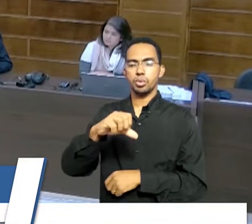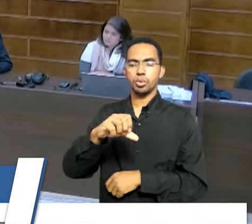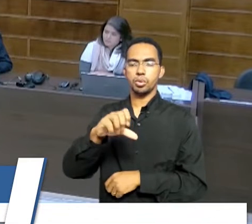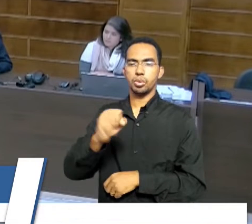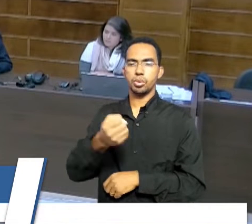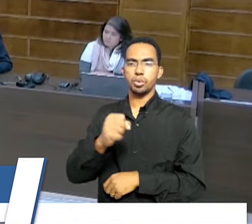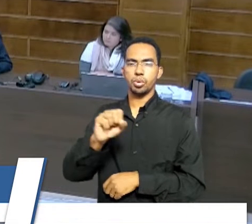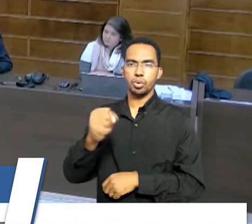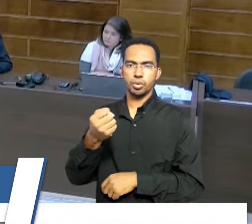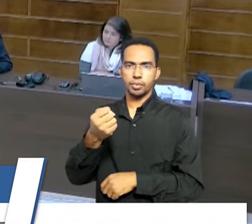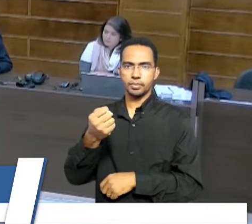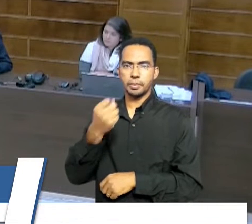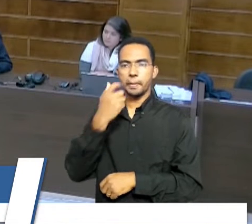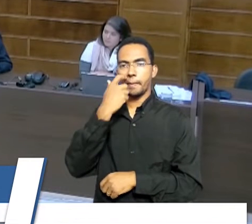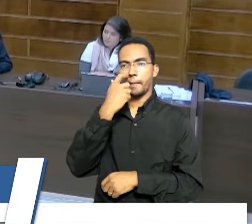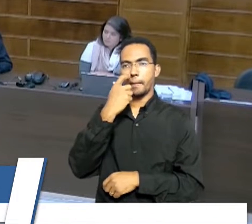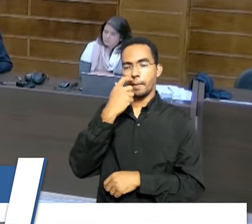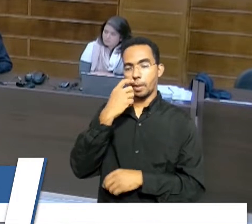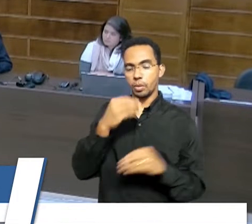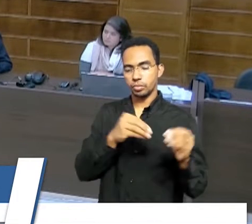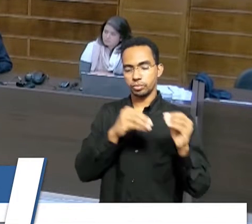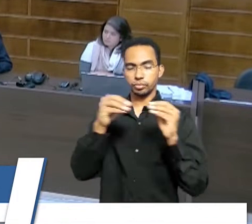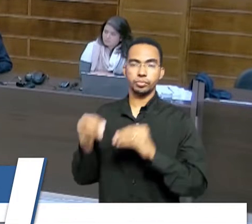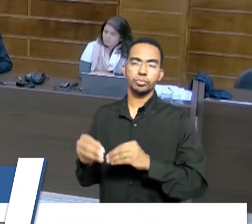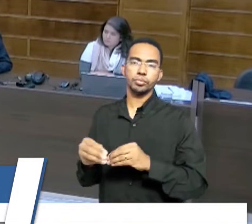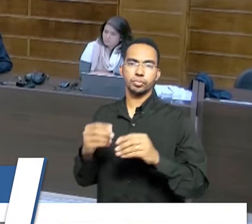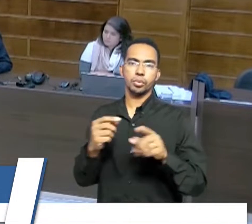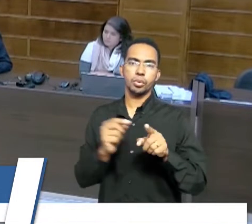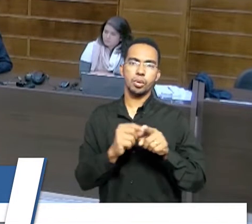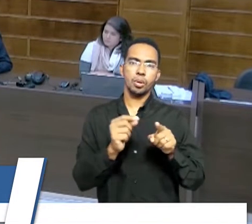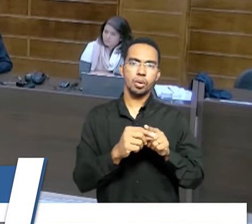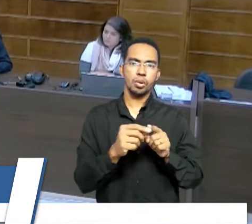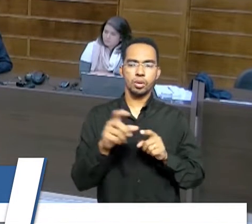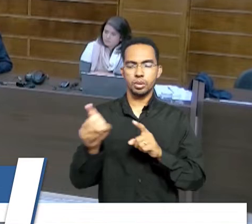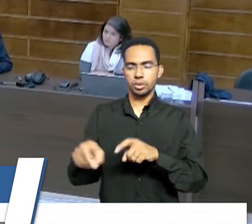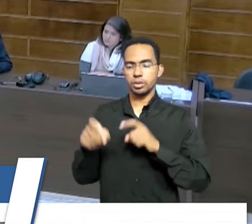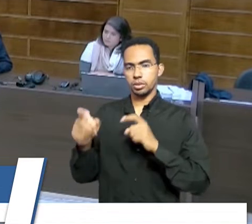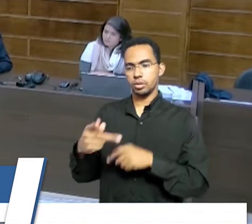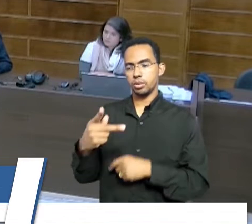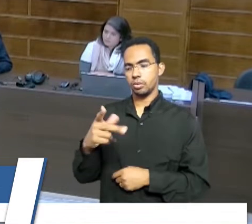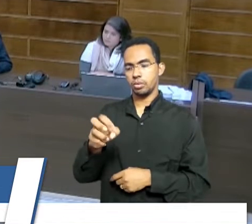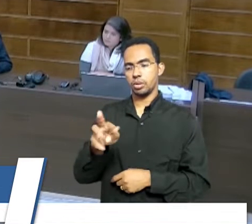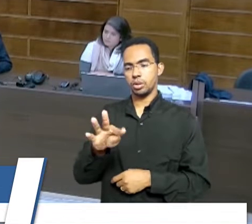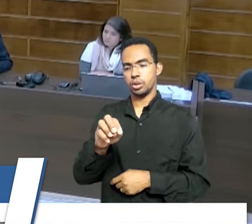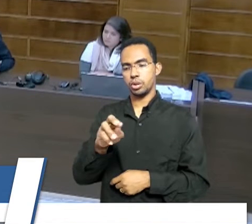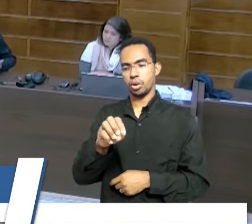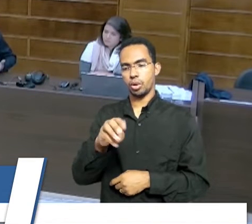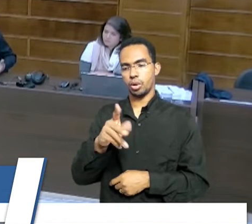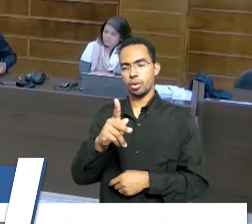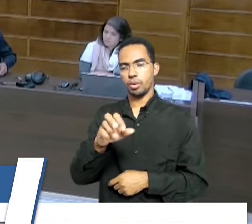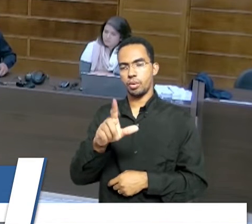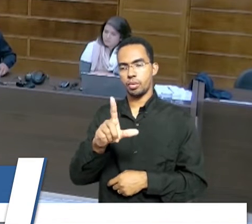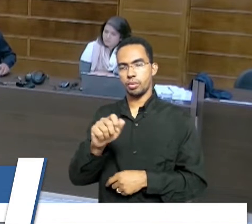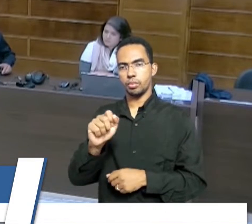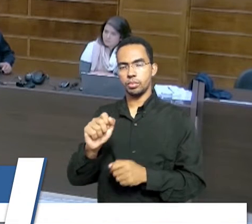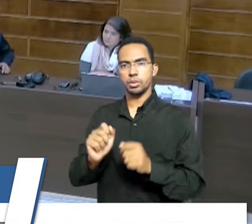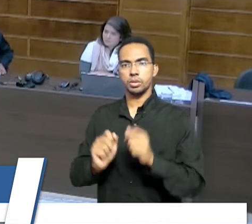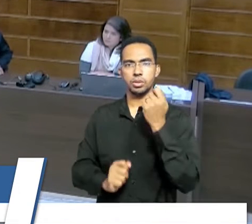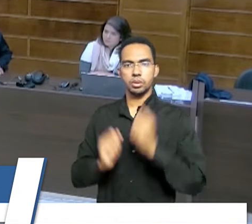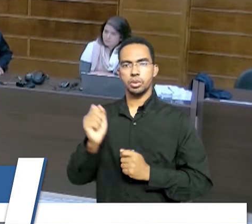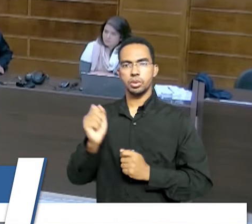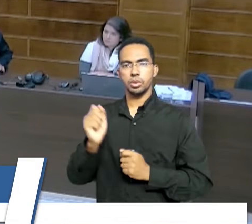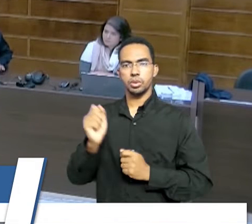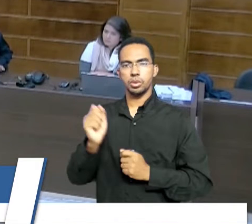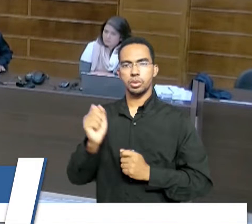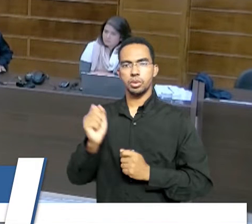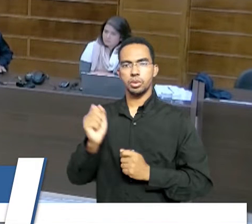se mudou para o bairro City Petrópolis. Trabalhou na fábrica de calçados HB, onde aposentou-se e